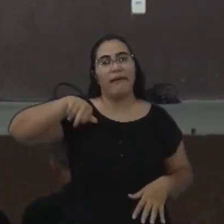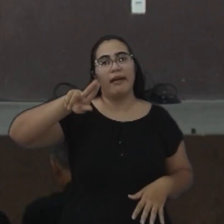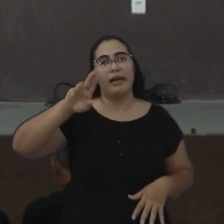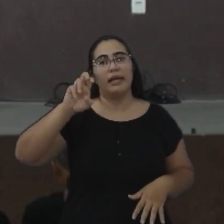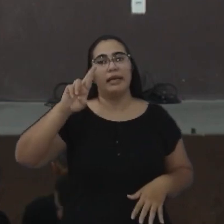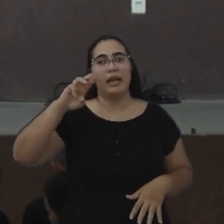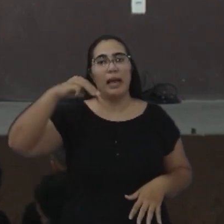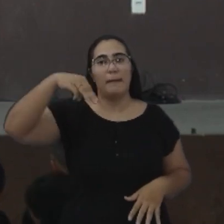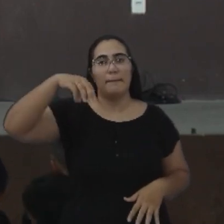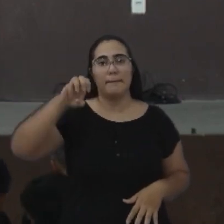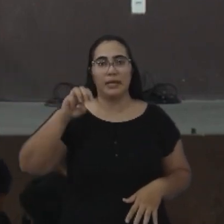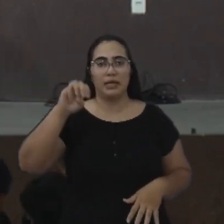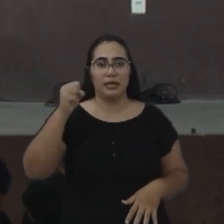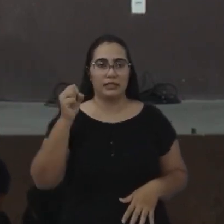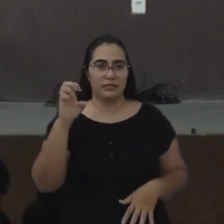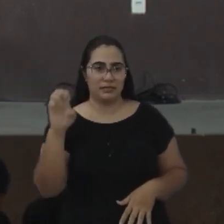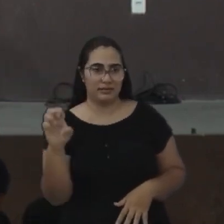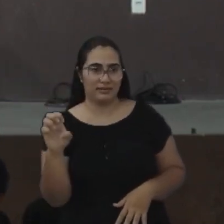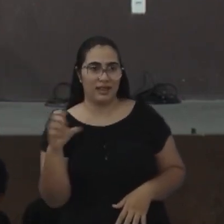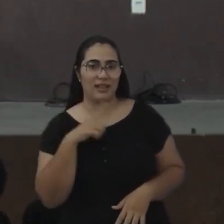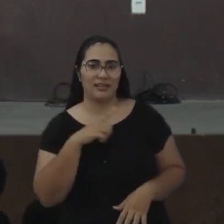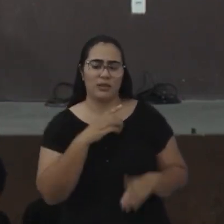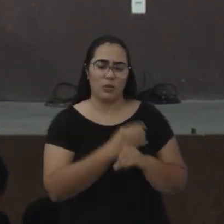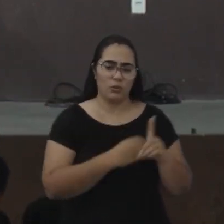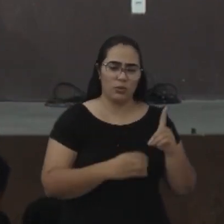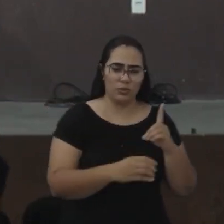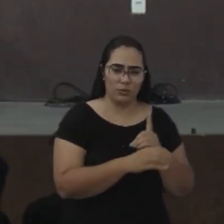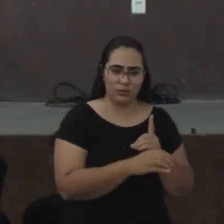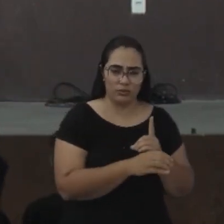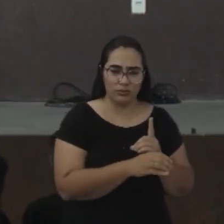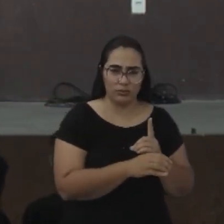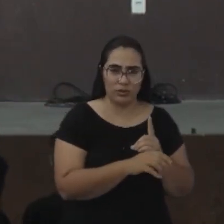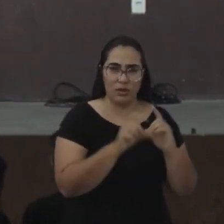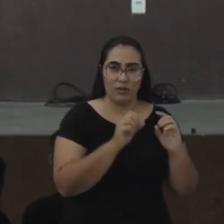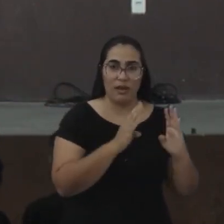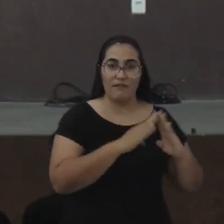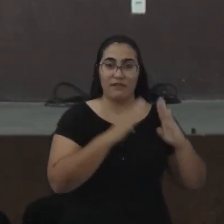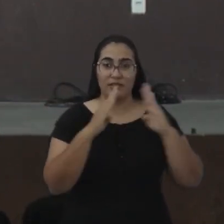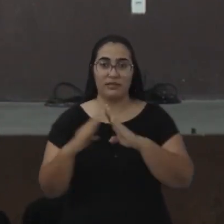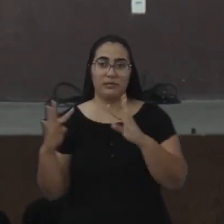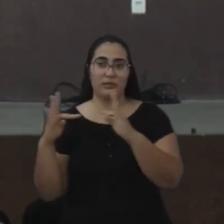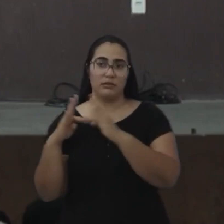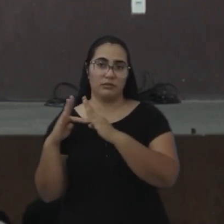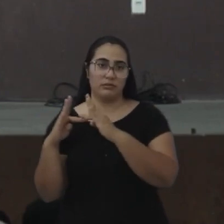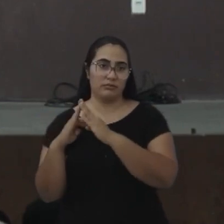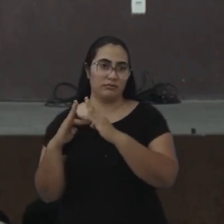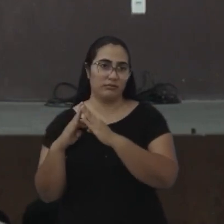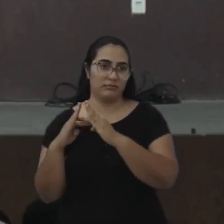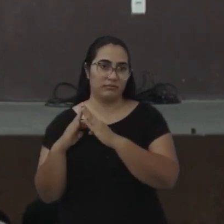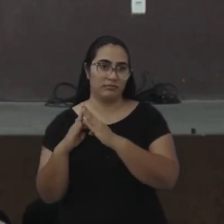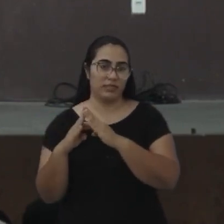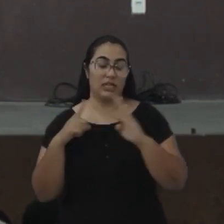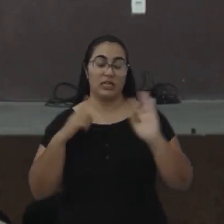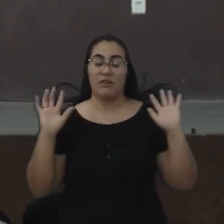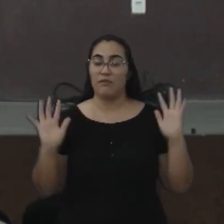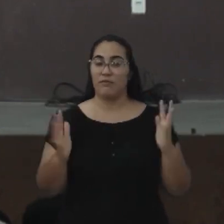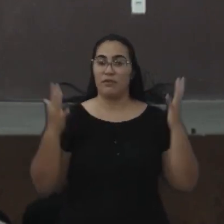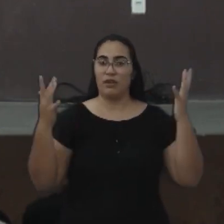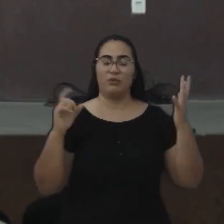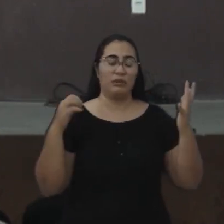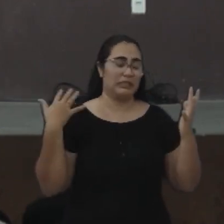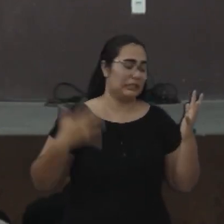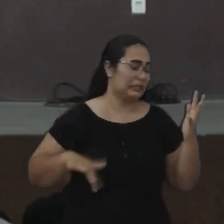né? Festas idólatras. Corria lá o culto, do lado dos templos dos deuses ocorriam festas lá que era